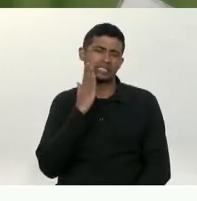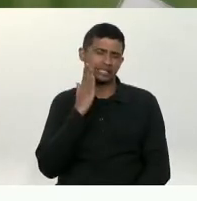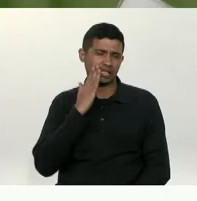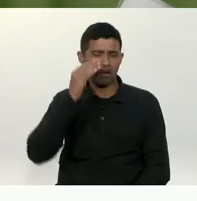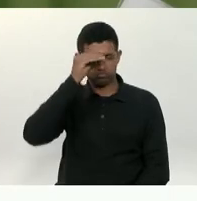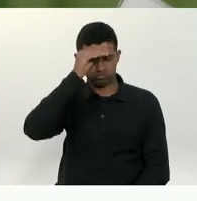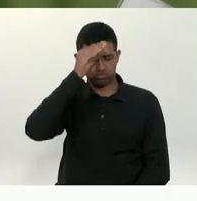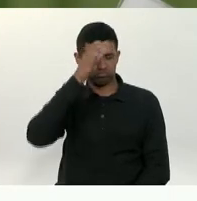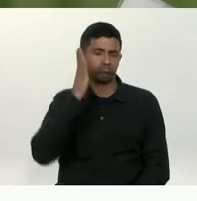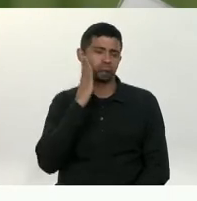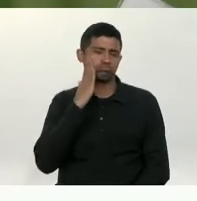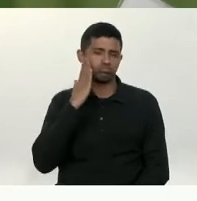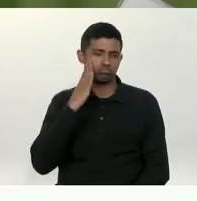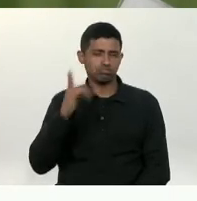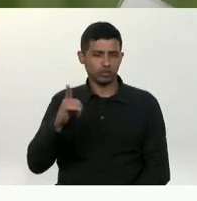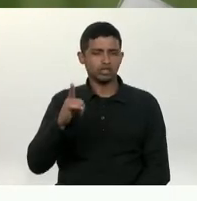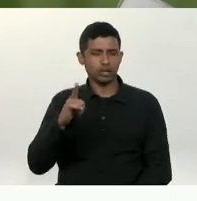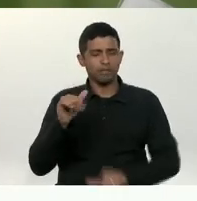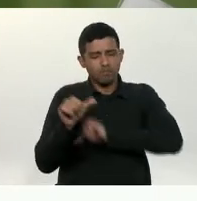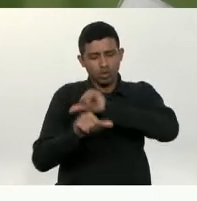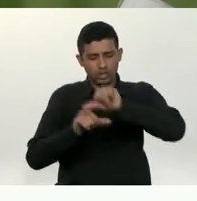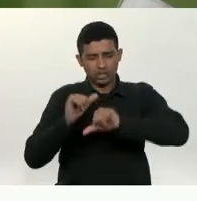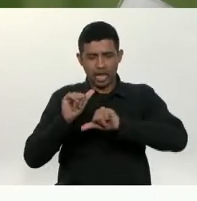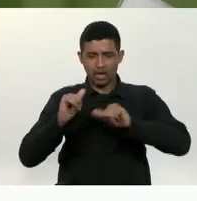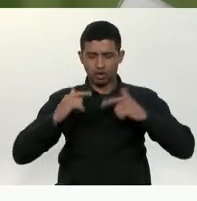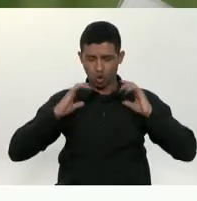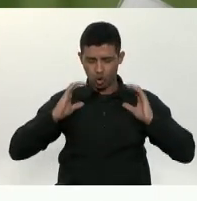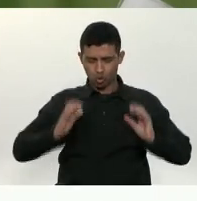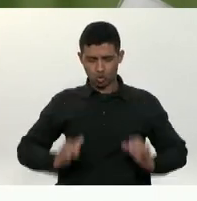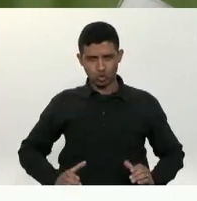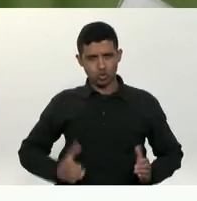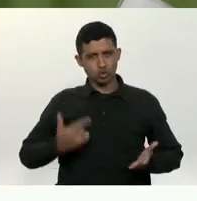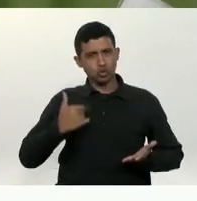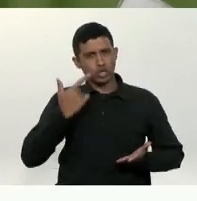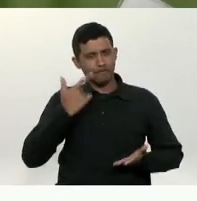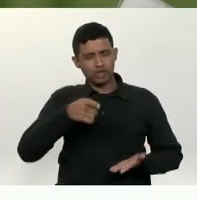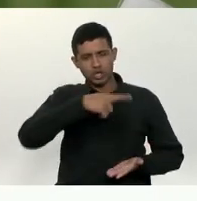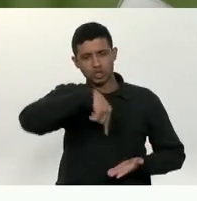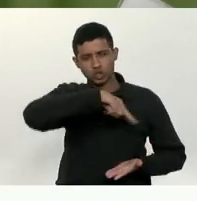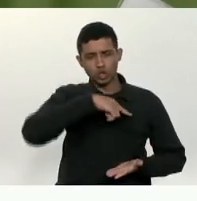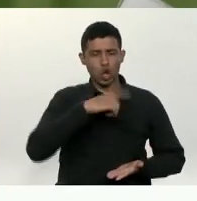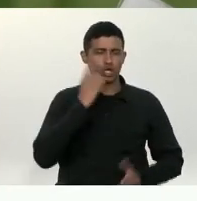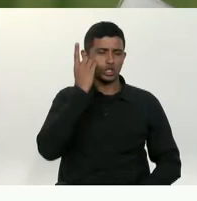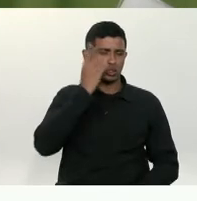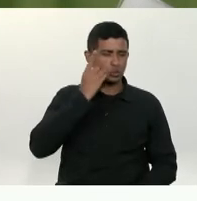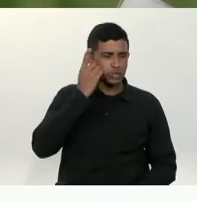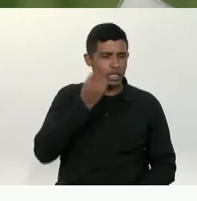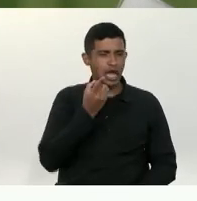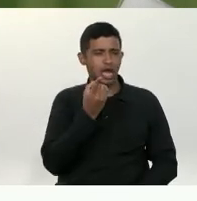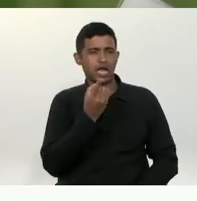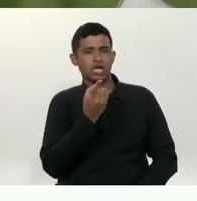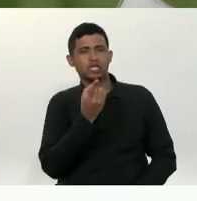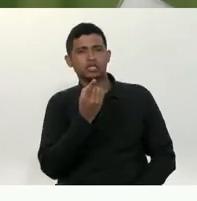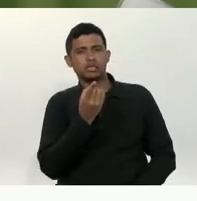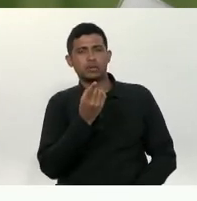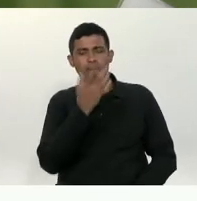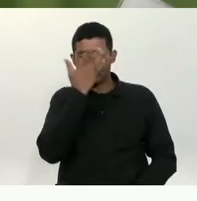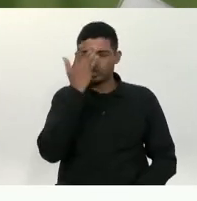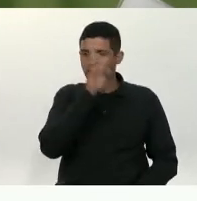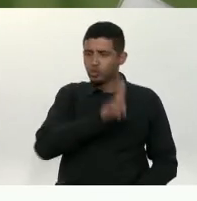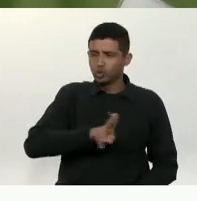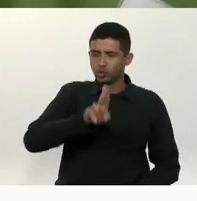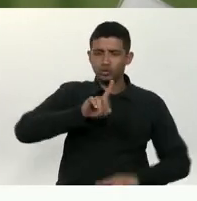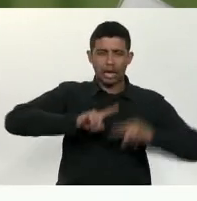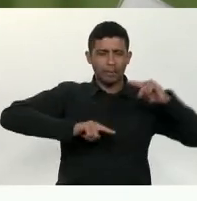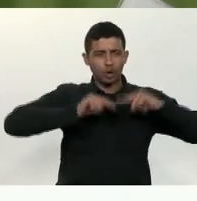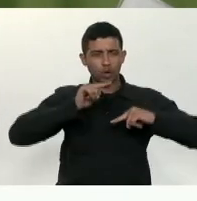conduta para que possamos nós, consumidores, poder executivo e concessionária,